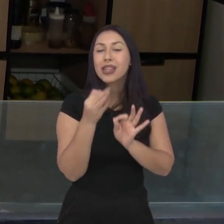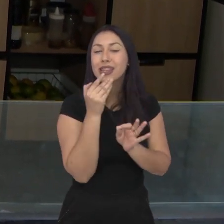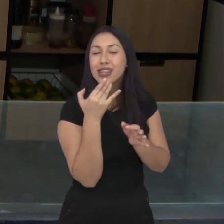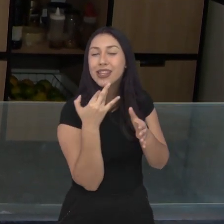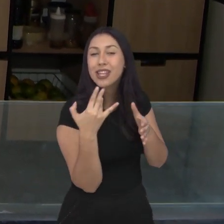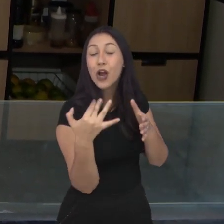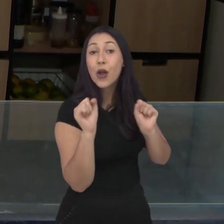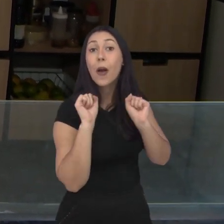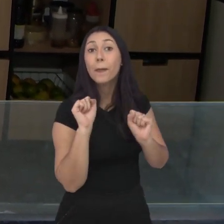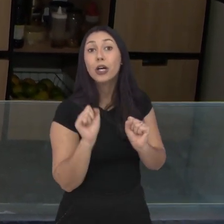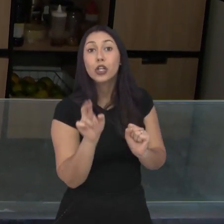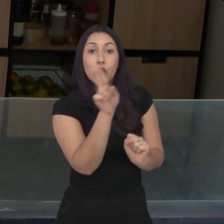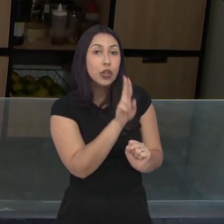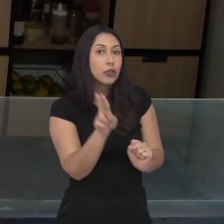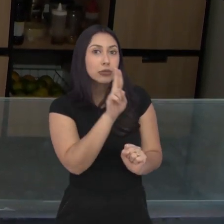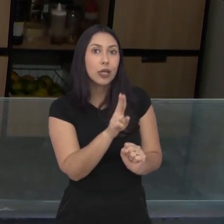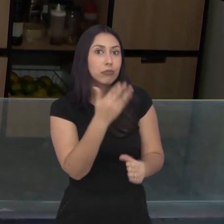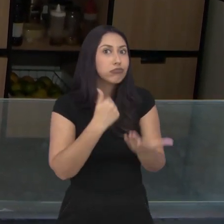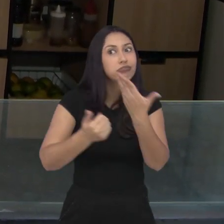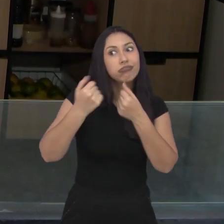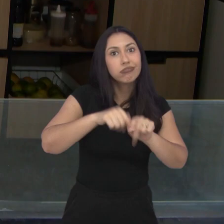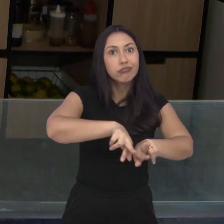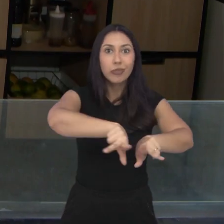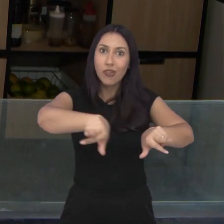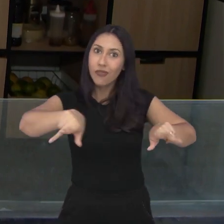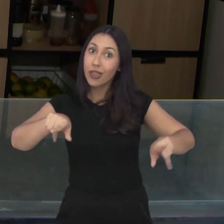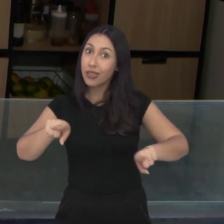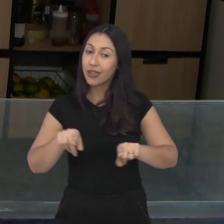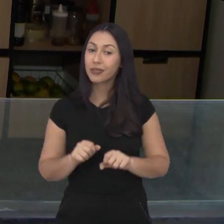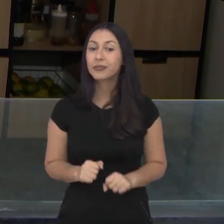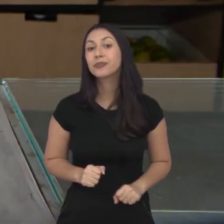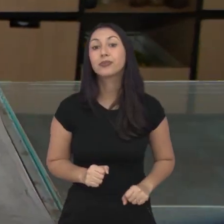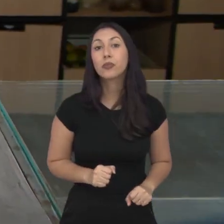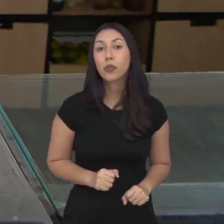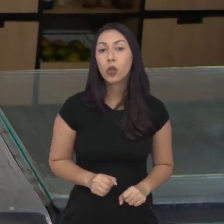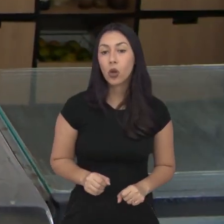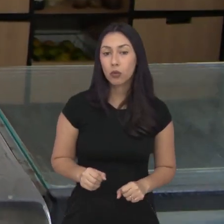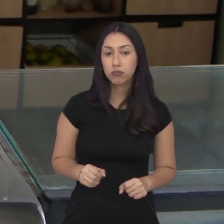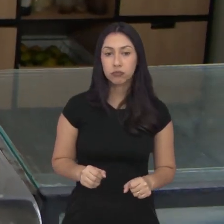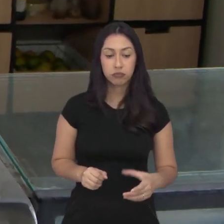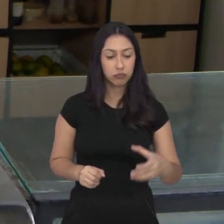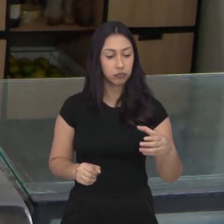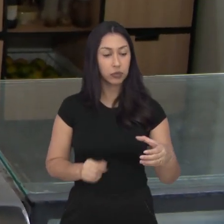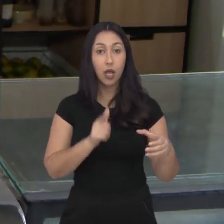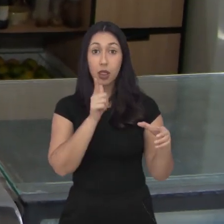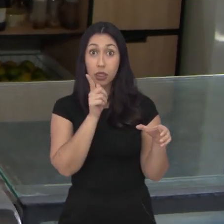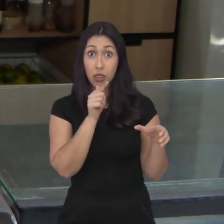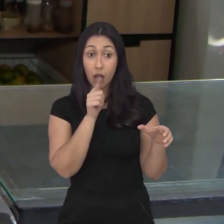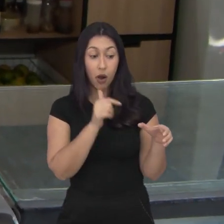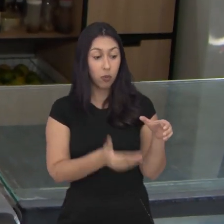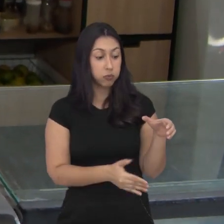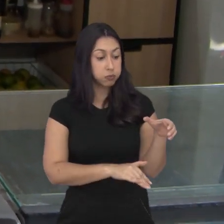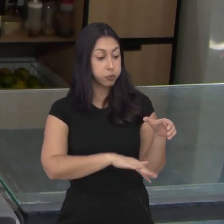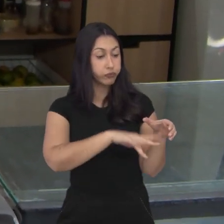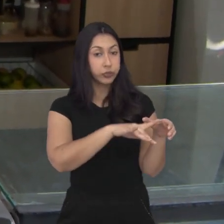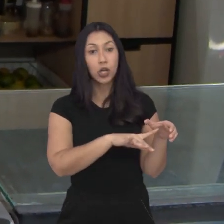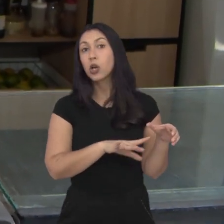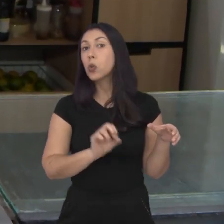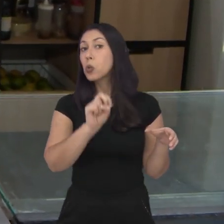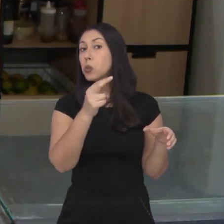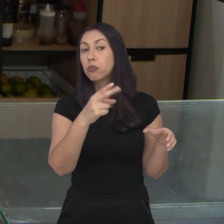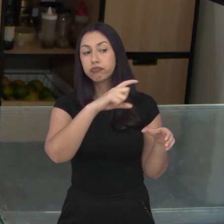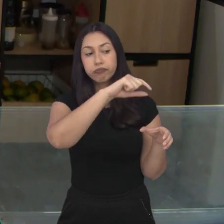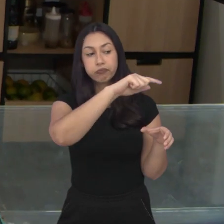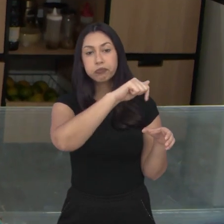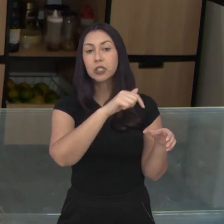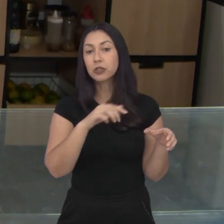essa tintura que pode ser introduzida em vários alimentos e bebidas. Um punhado dessas flores em assim um copo d'água ou